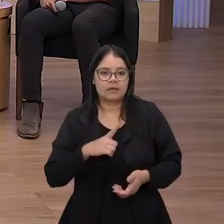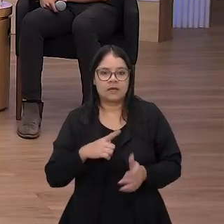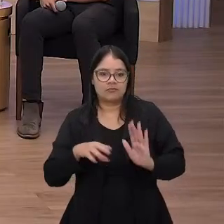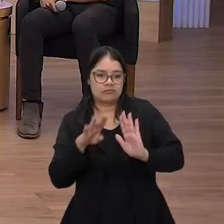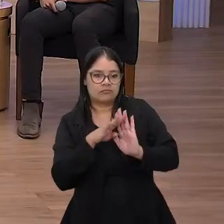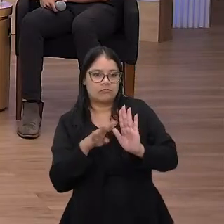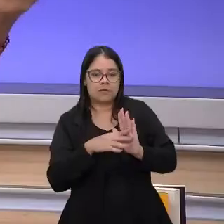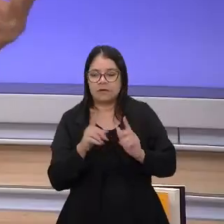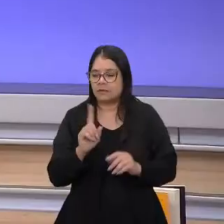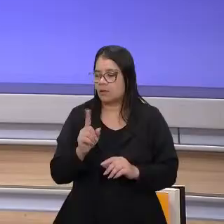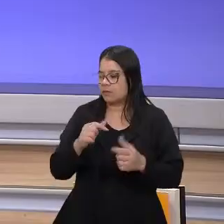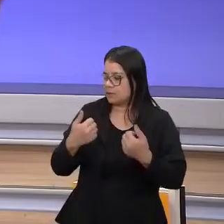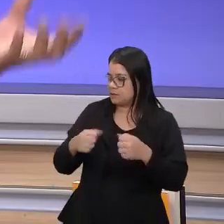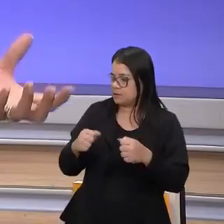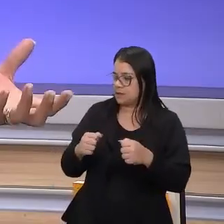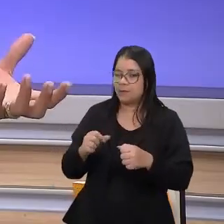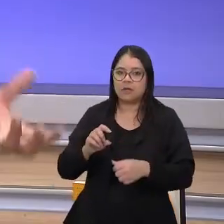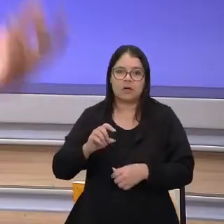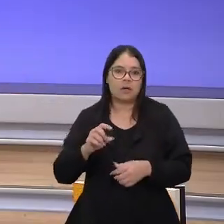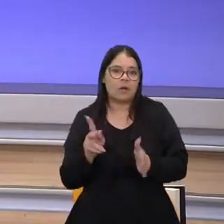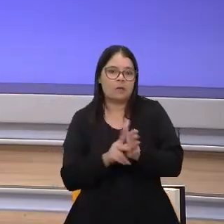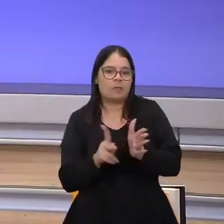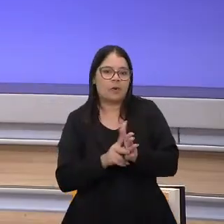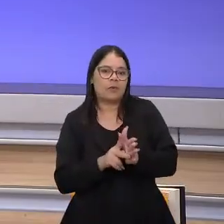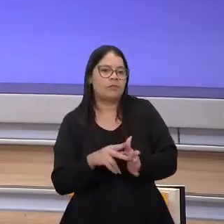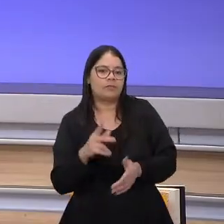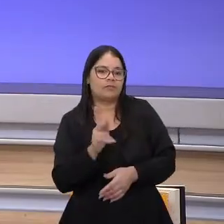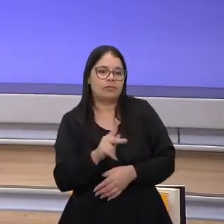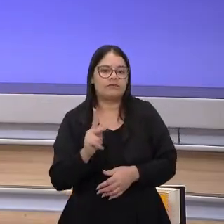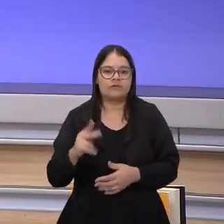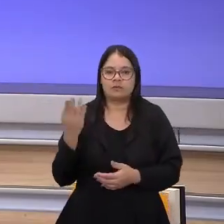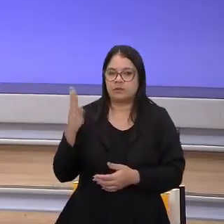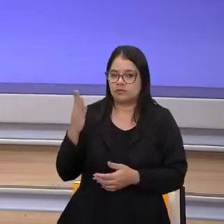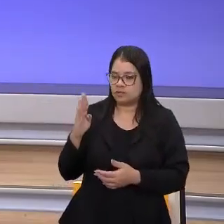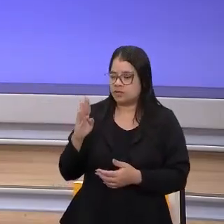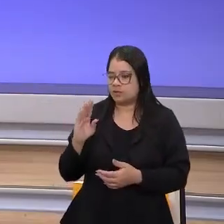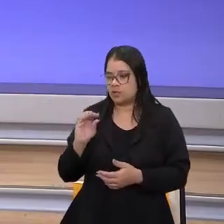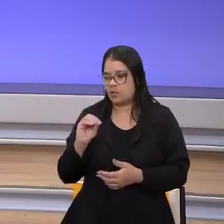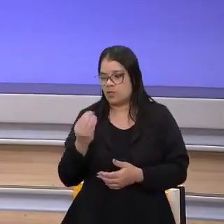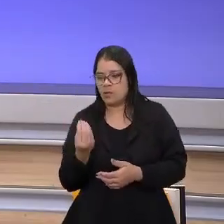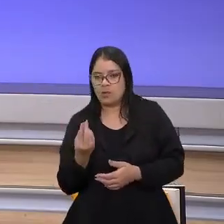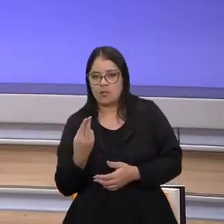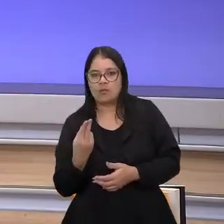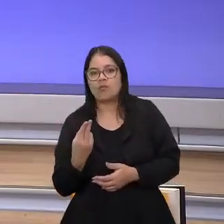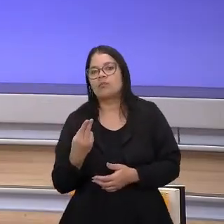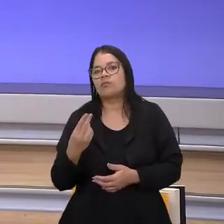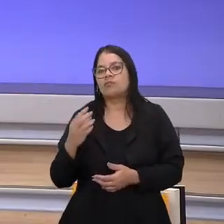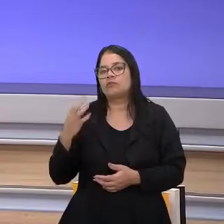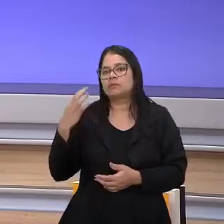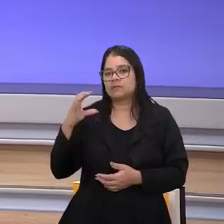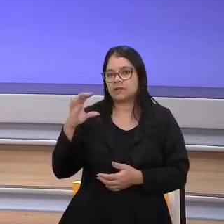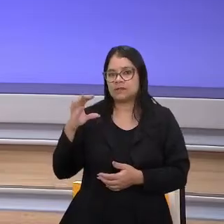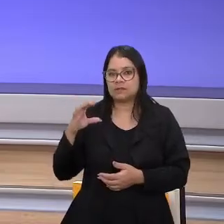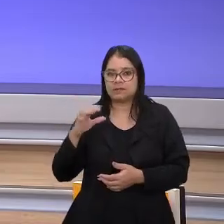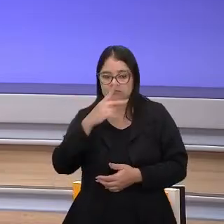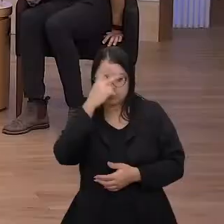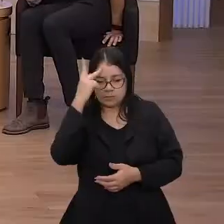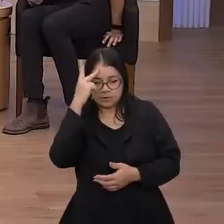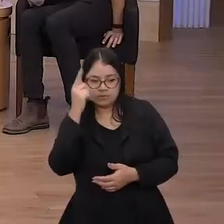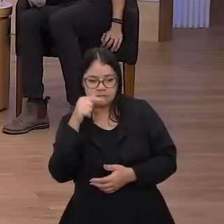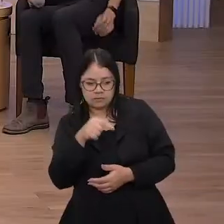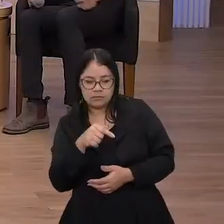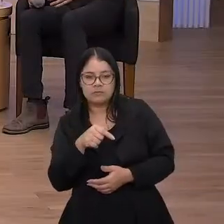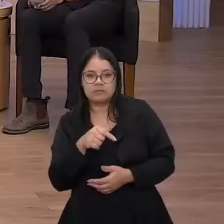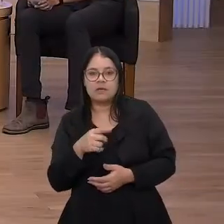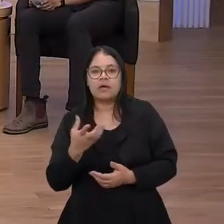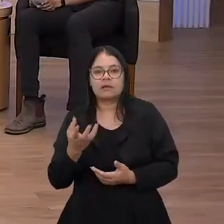falando. Não necessariamente tem que ser um professor de biologia ou um professor de ciência, mas alguém, um cidadão que quer fazer